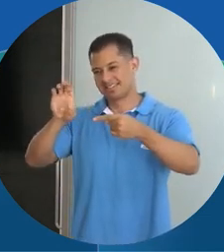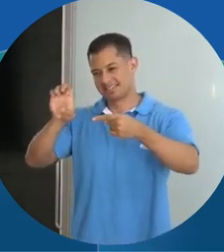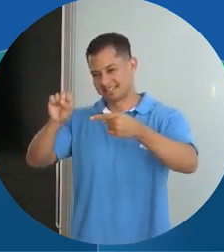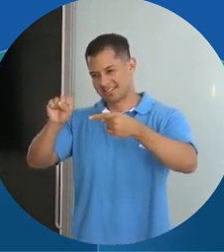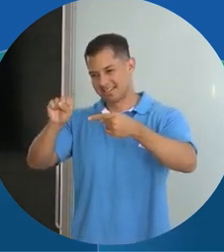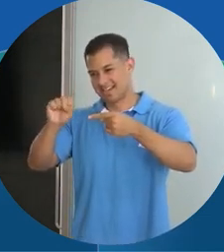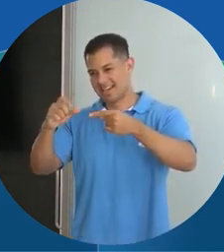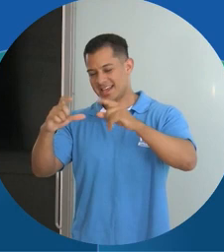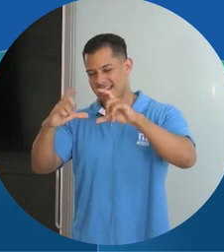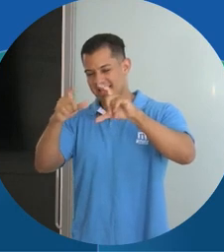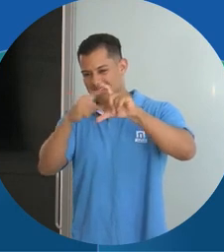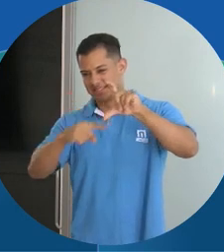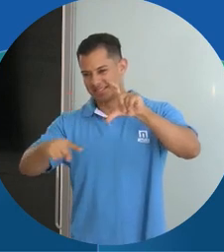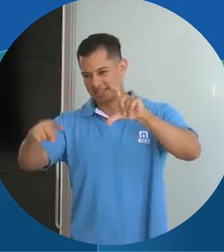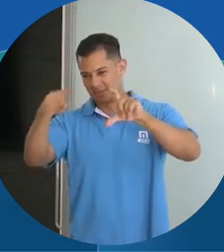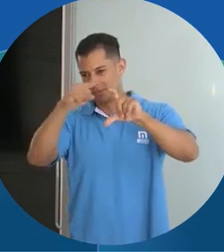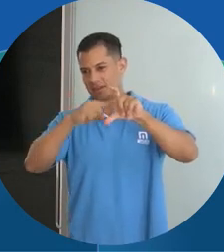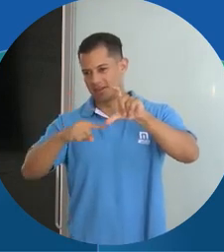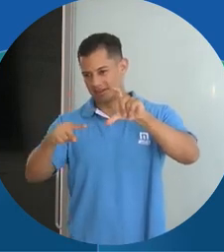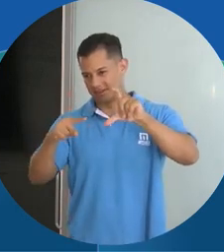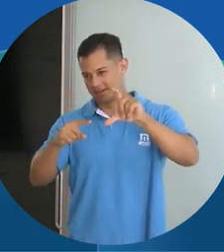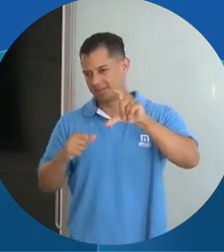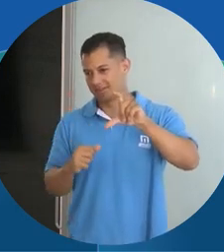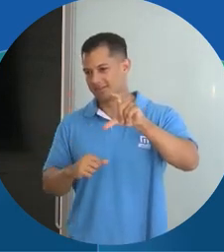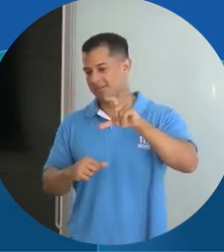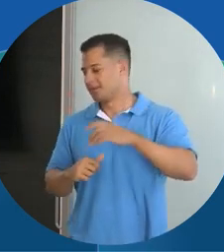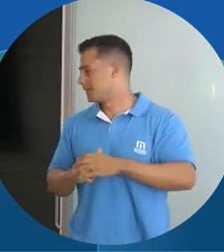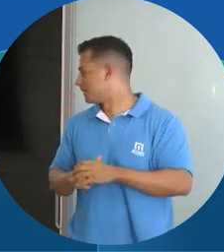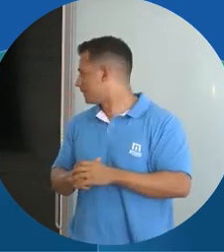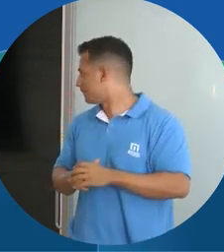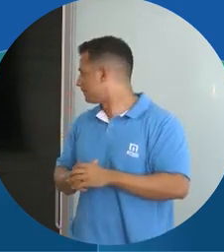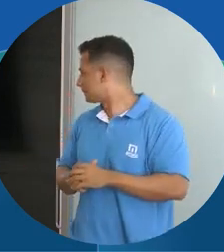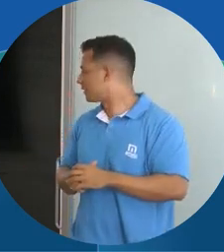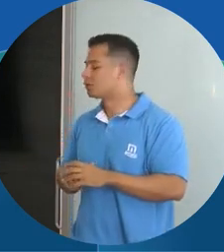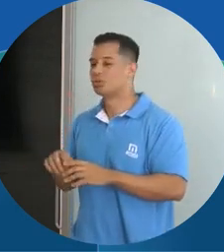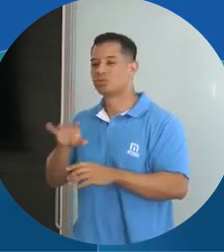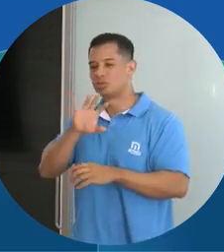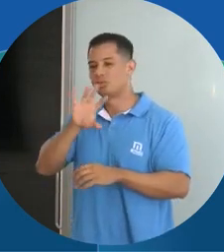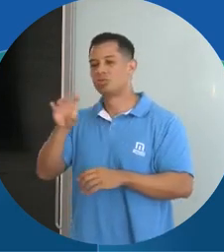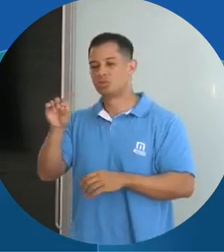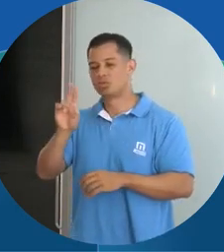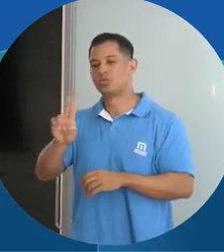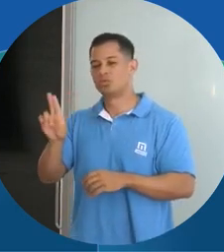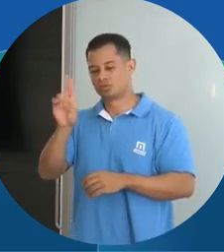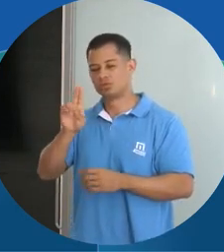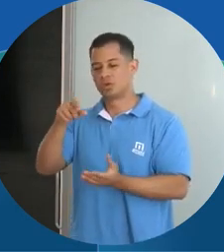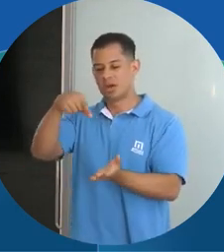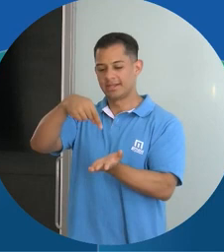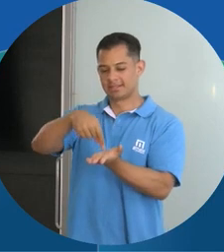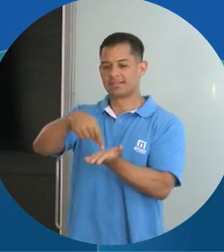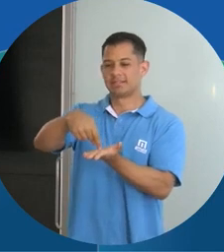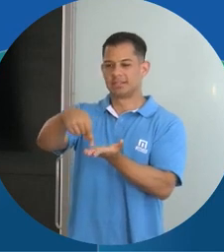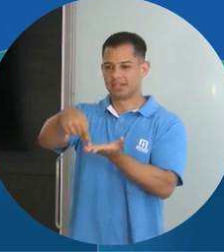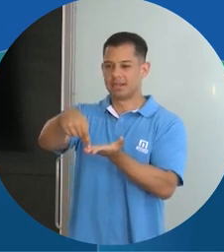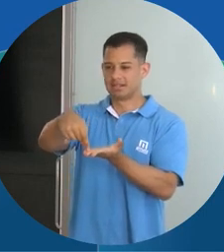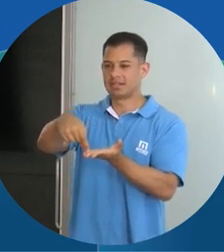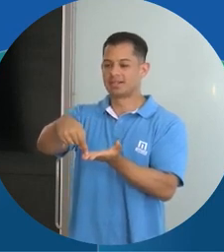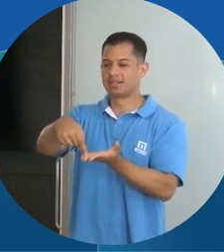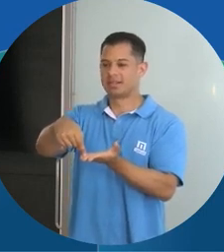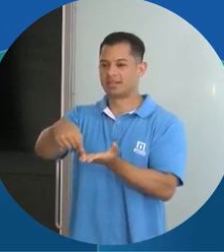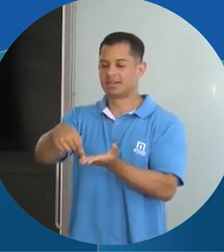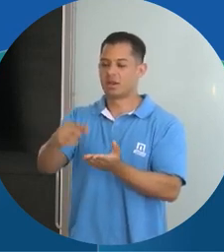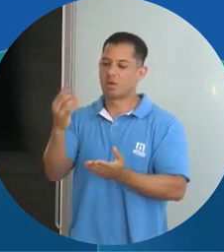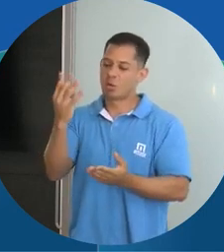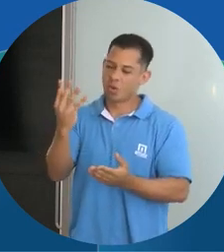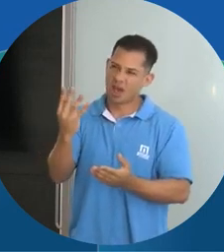os pórticos do viaduto, os encontros, e todos foram utilizados a estaca também, né? No caso aí de 4